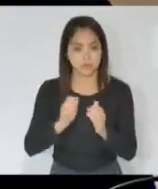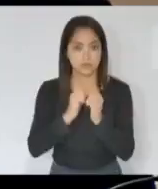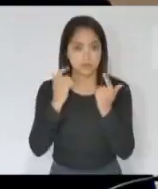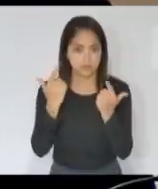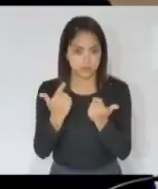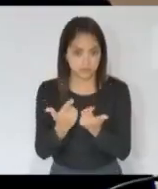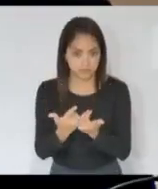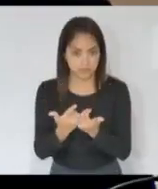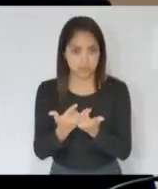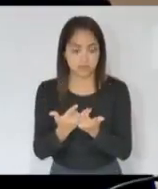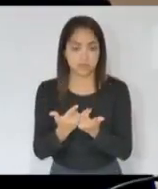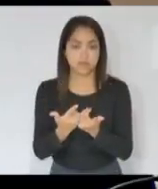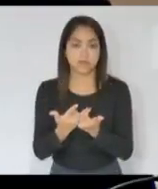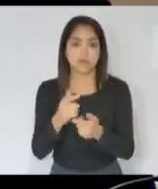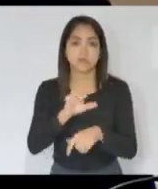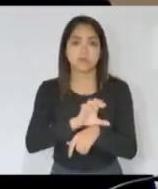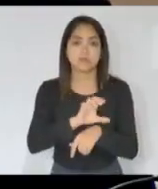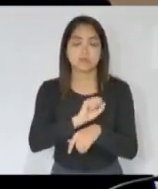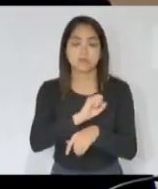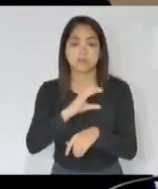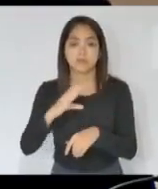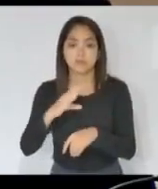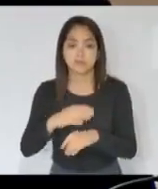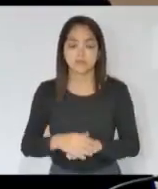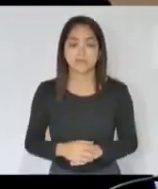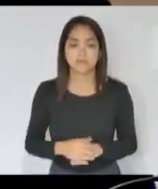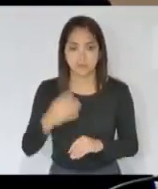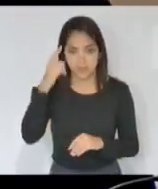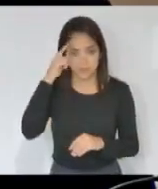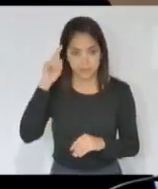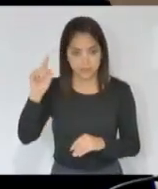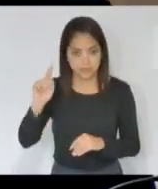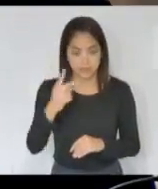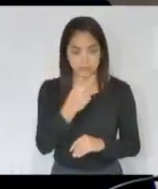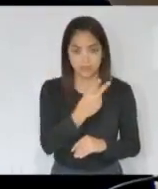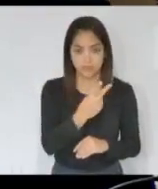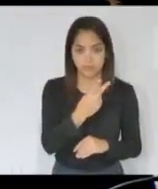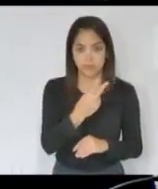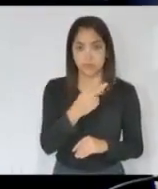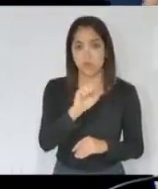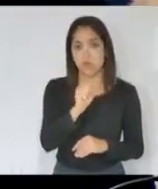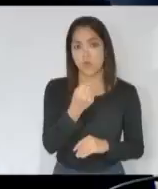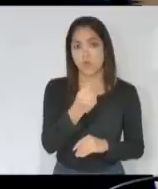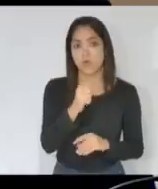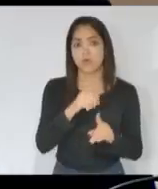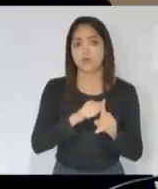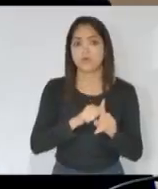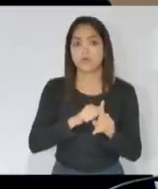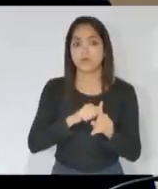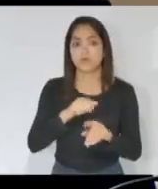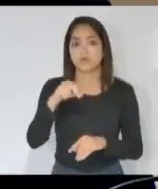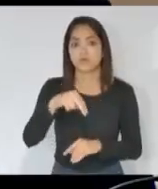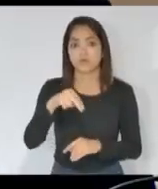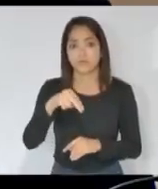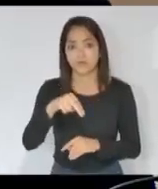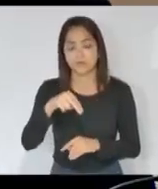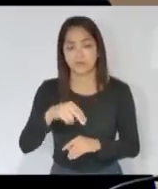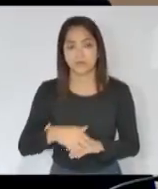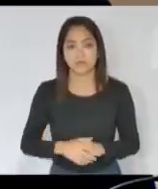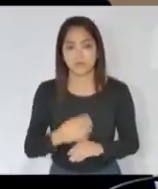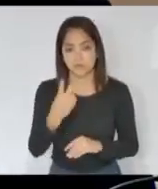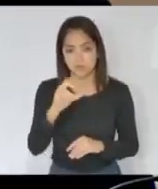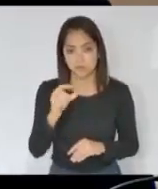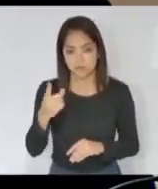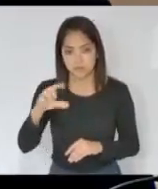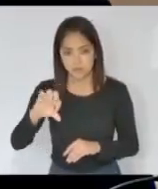legislatura da Assembleia Legislativa do Estado de Santa Catarina, realizada em 8 de novembro de 2019.